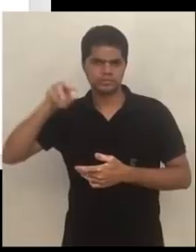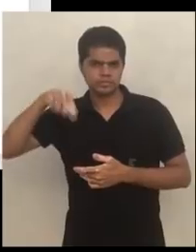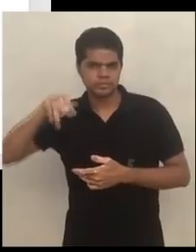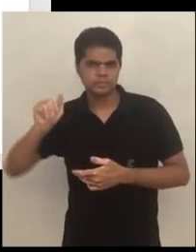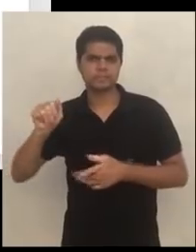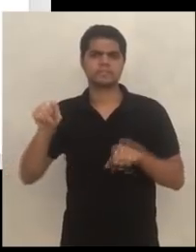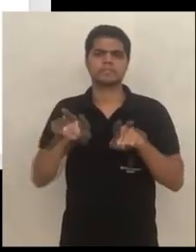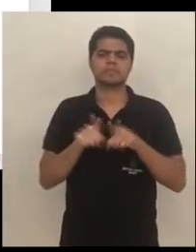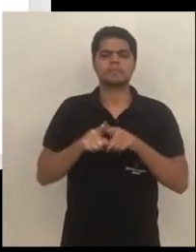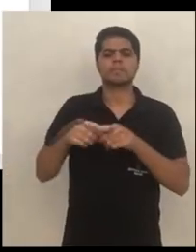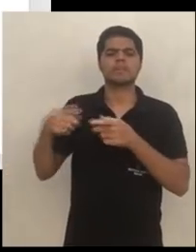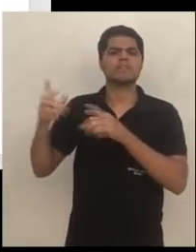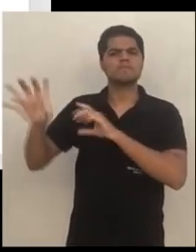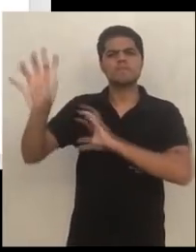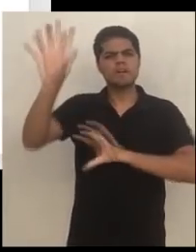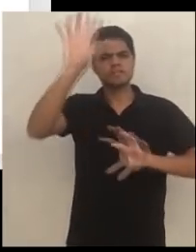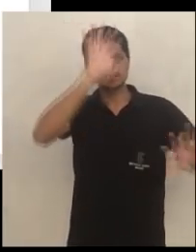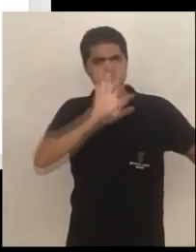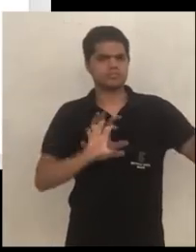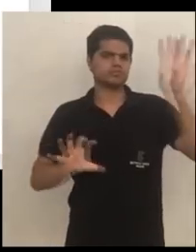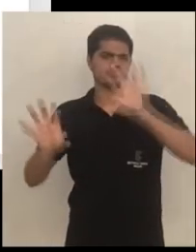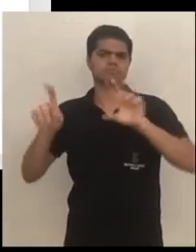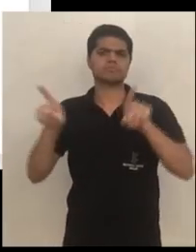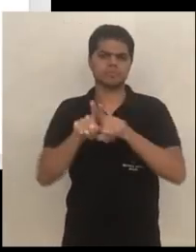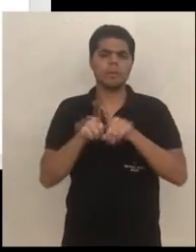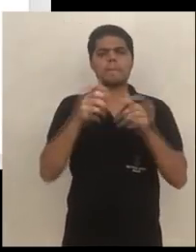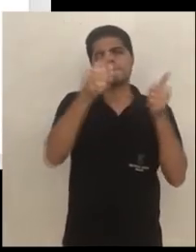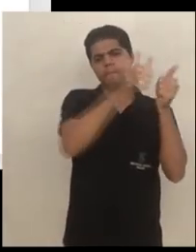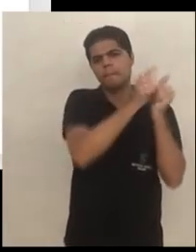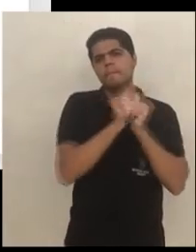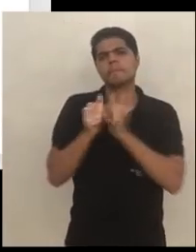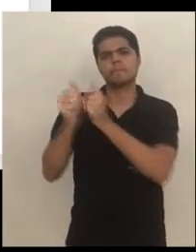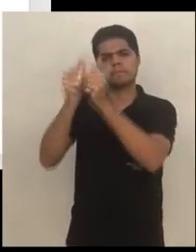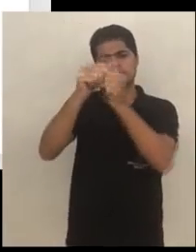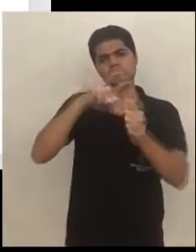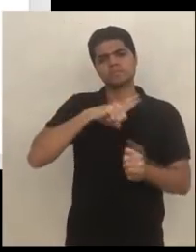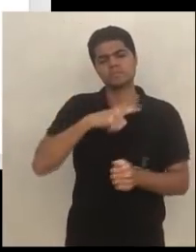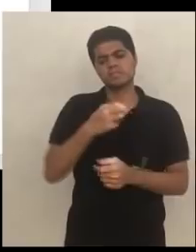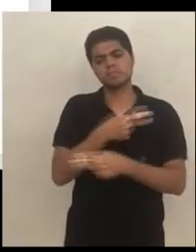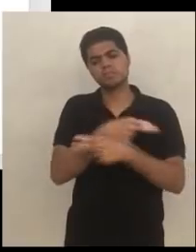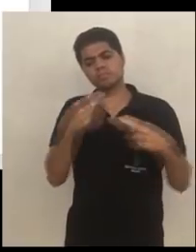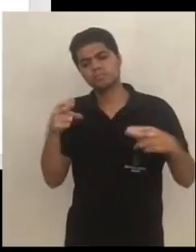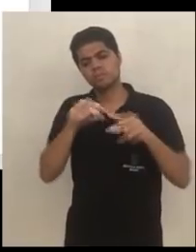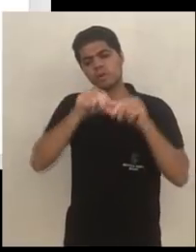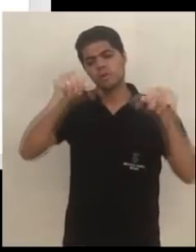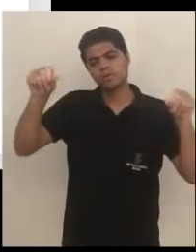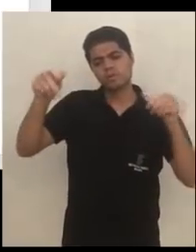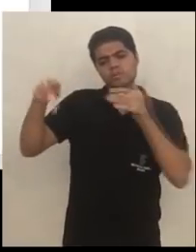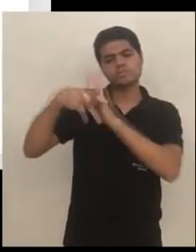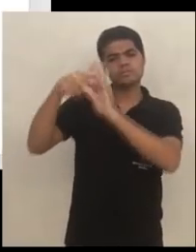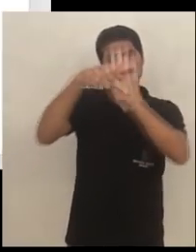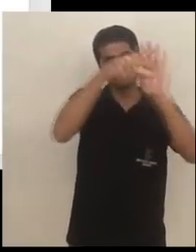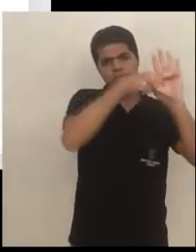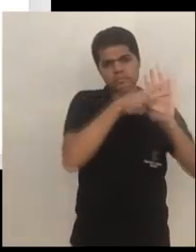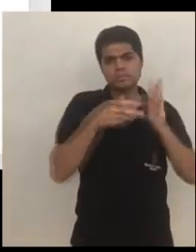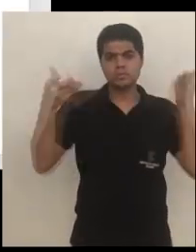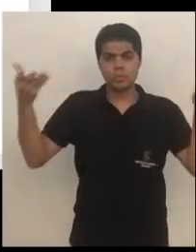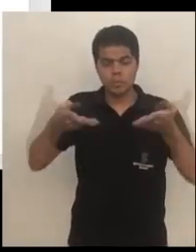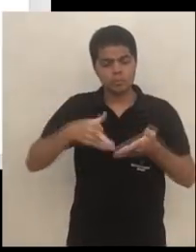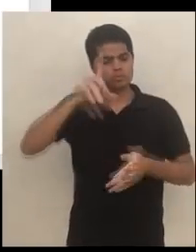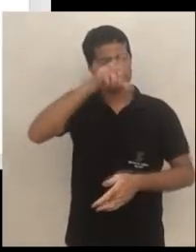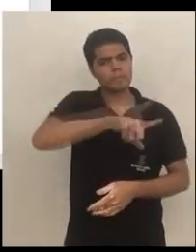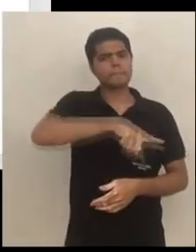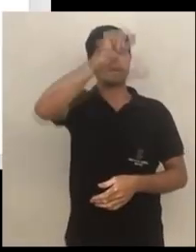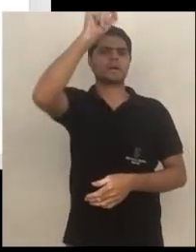Portal do Sertão e Sertão de São Francisco. Então nós temos esses territórios que hoje estão